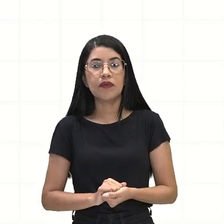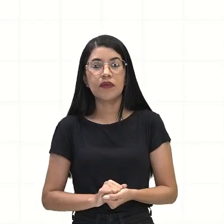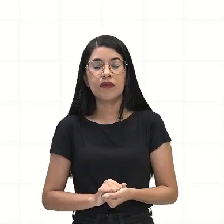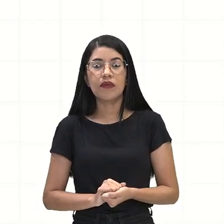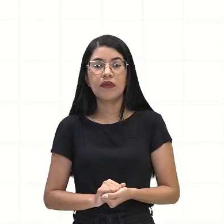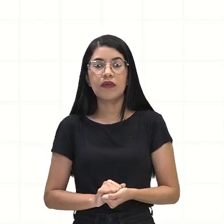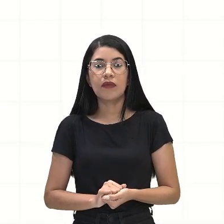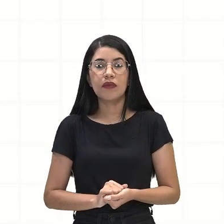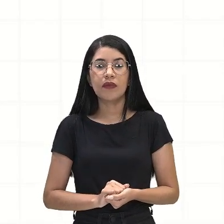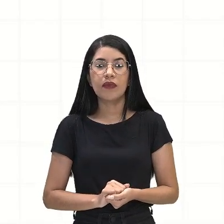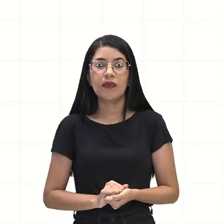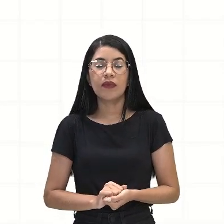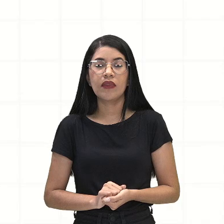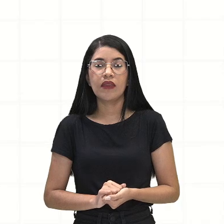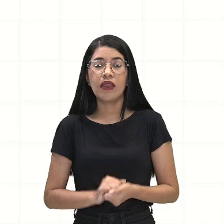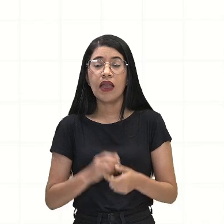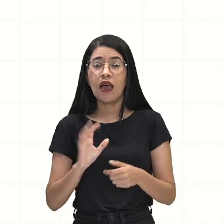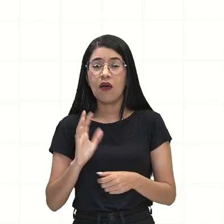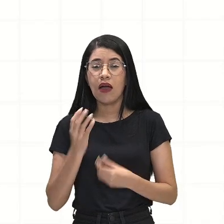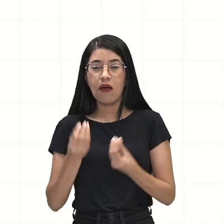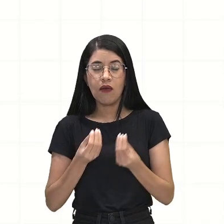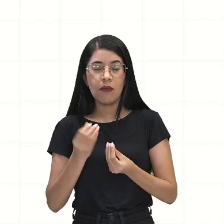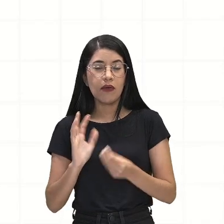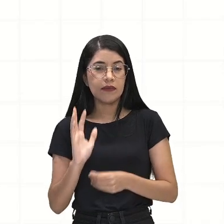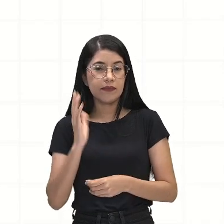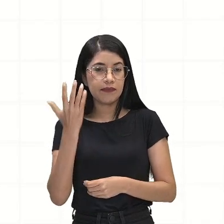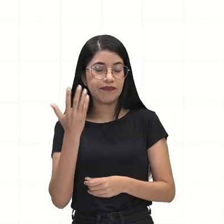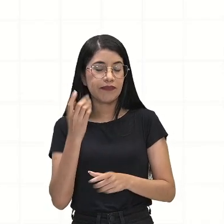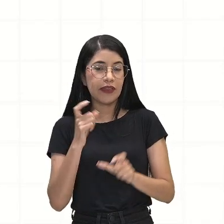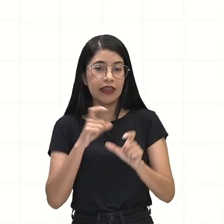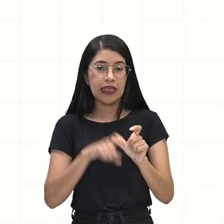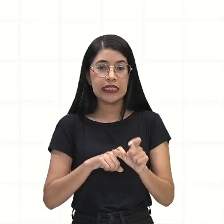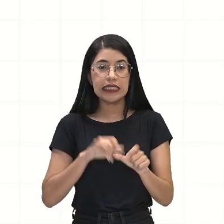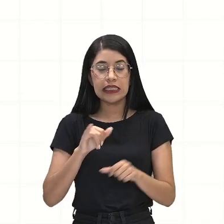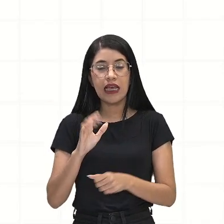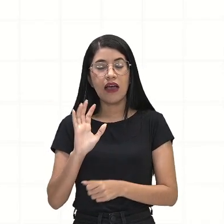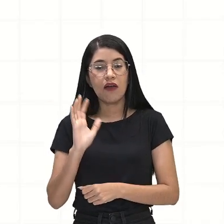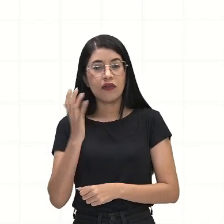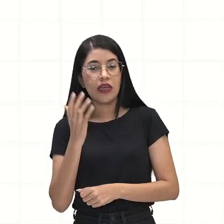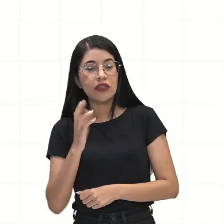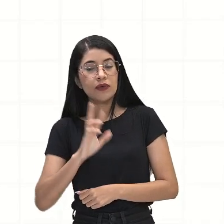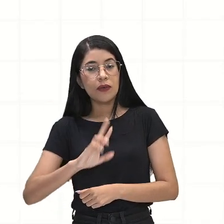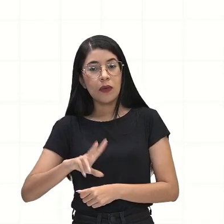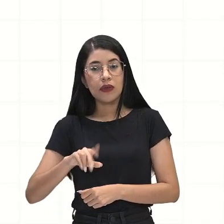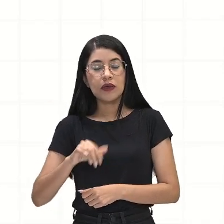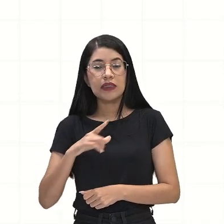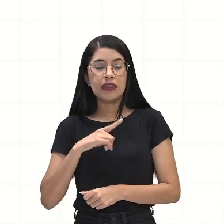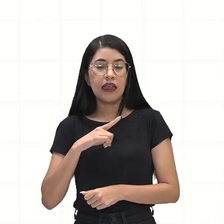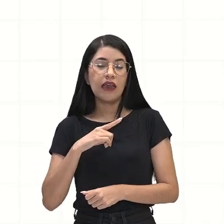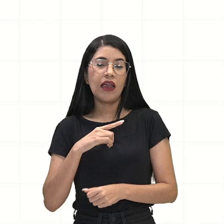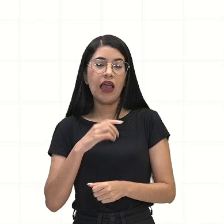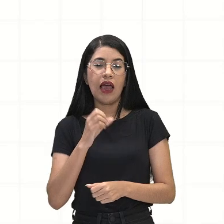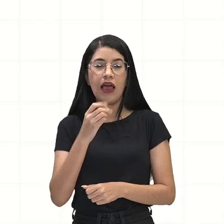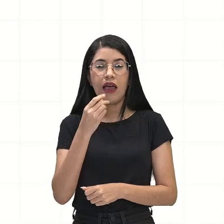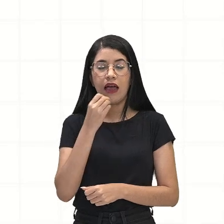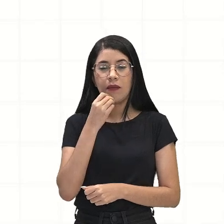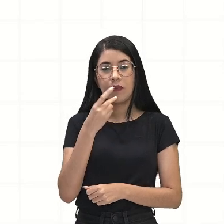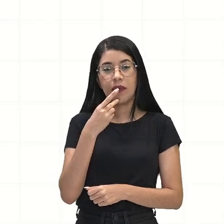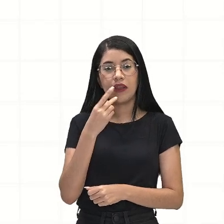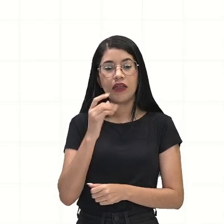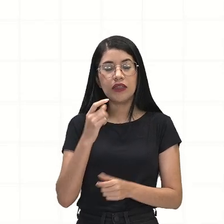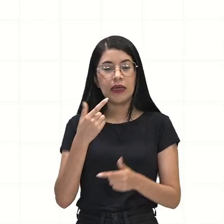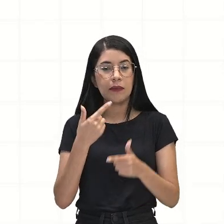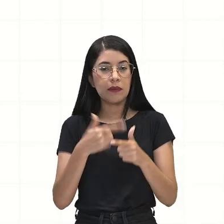ser dependentes quando a ocorrência ou a não ocorrência de um evento afetar a probabilidade de ocorrência do